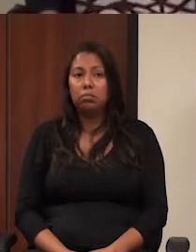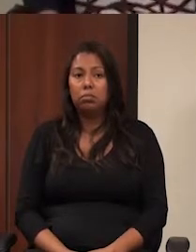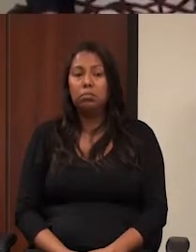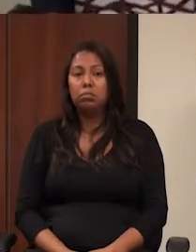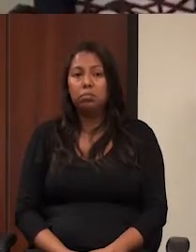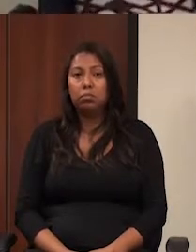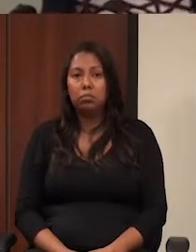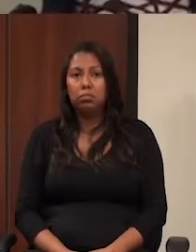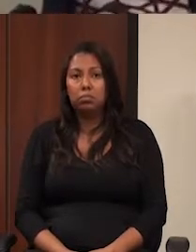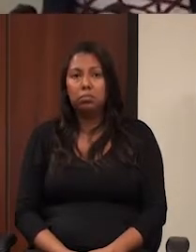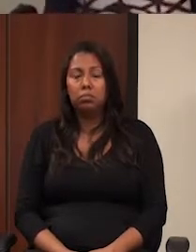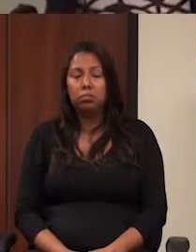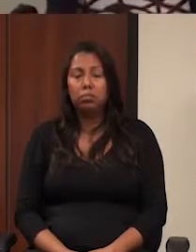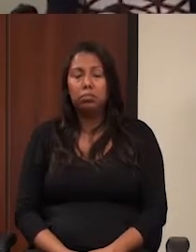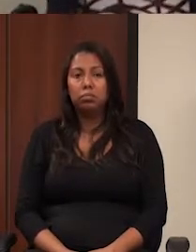se o Fernando quiser complementar.